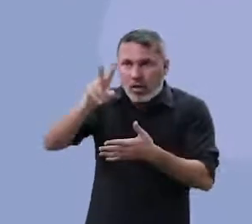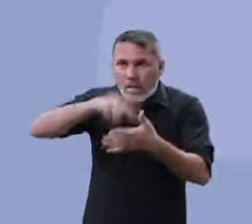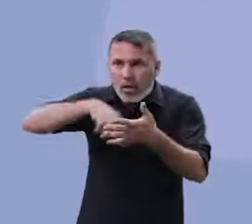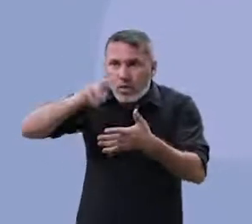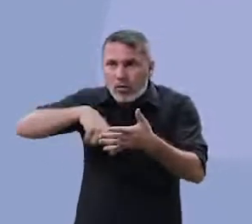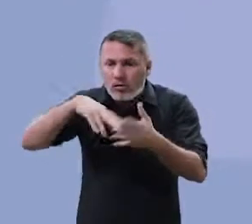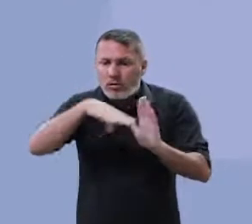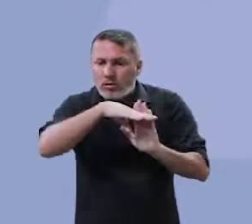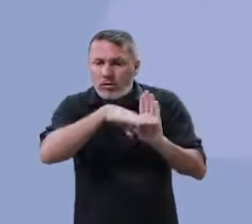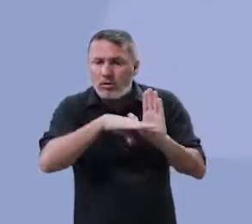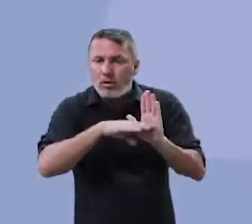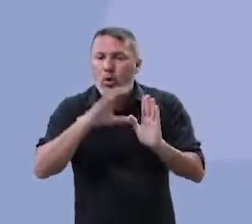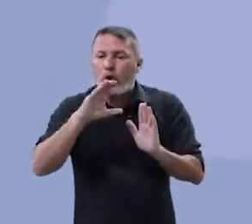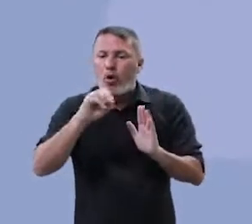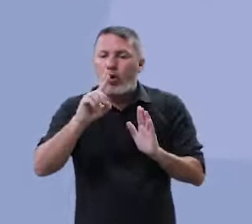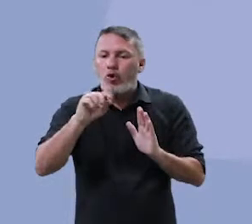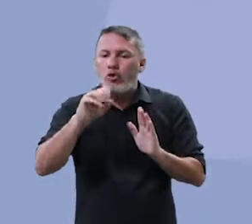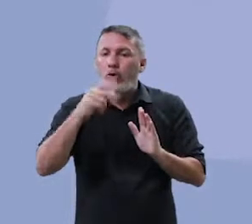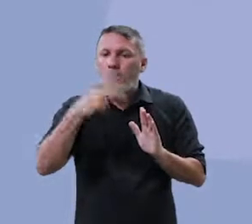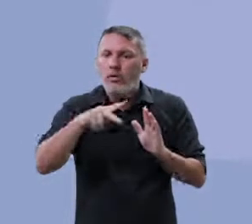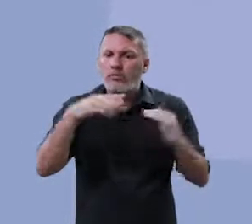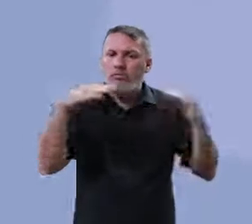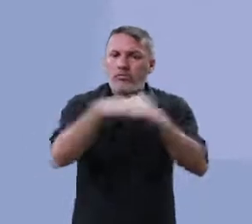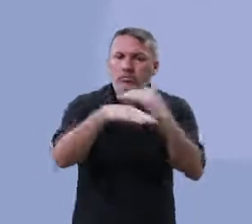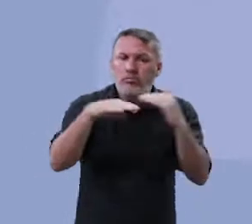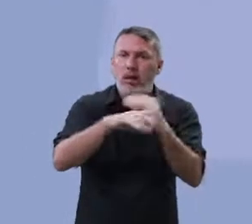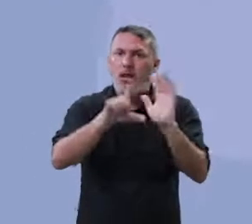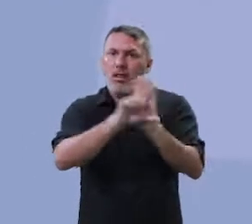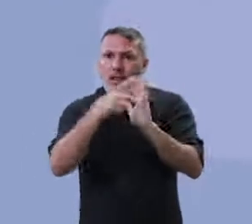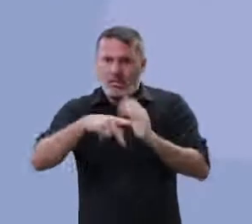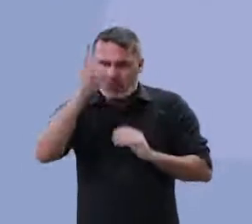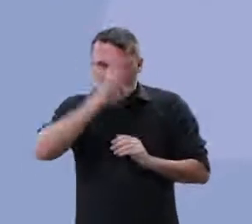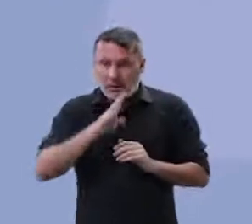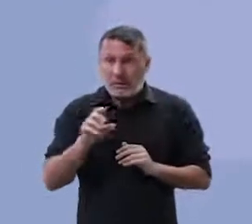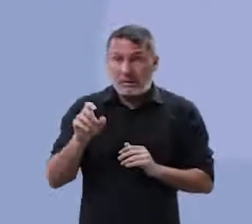leu o Código de Trânsito Brasileiro? Se sim, é